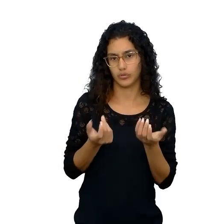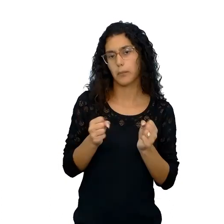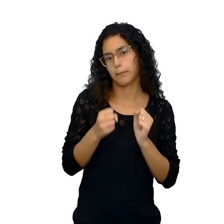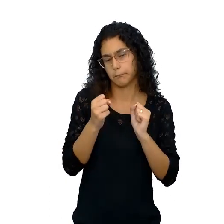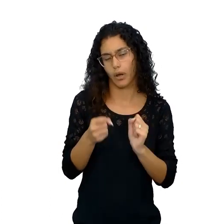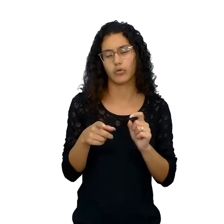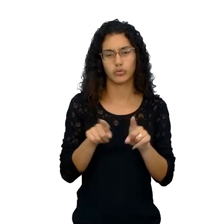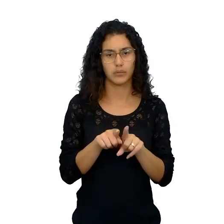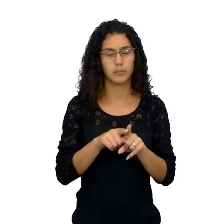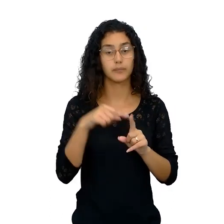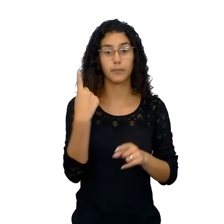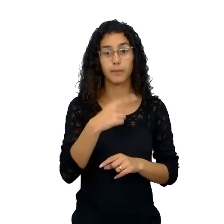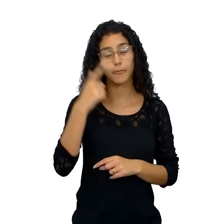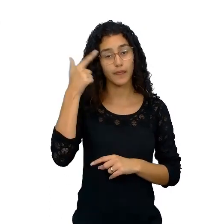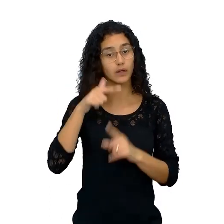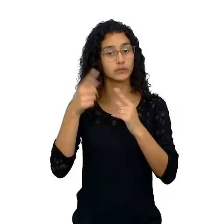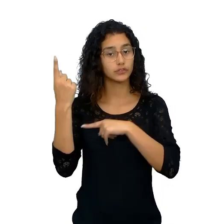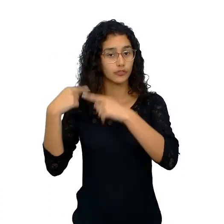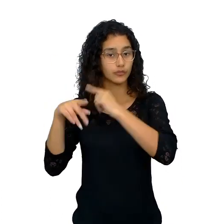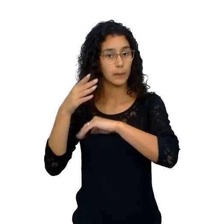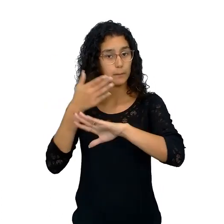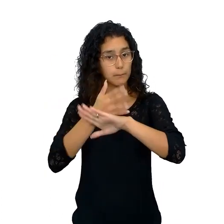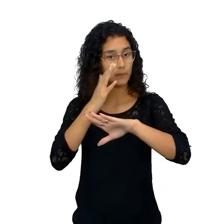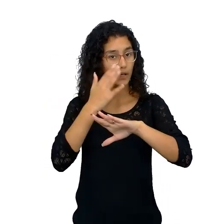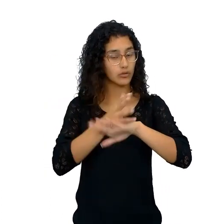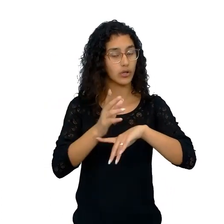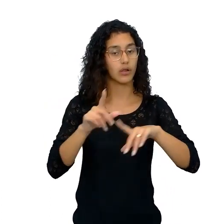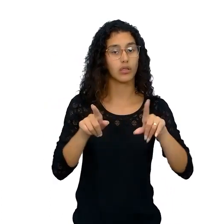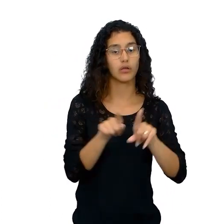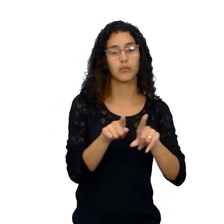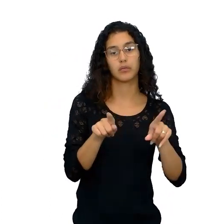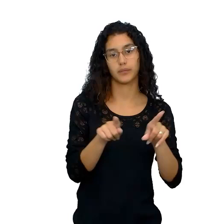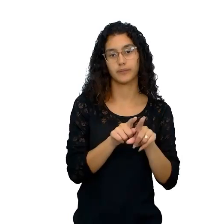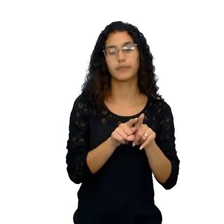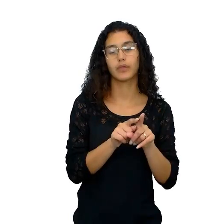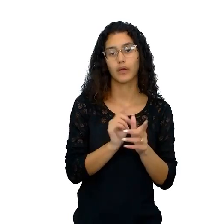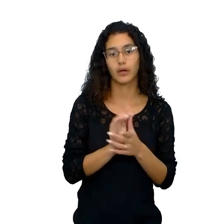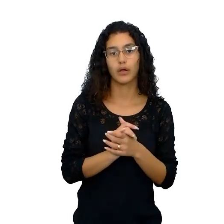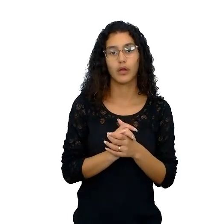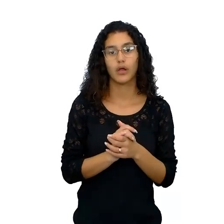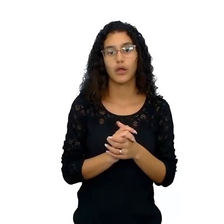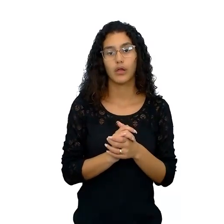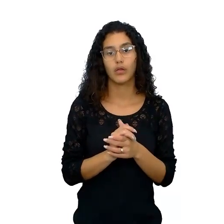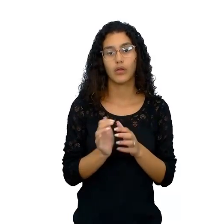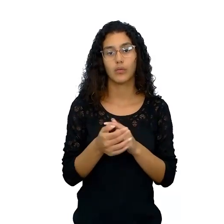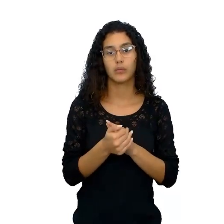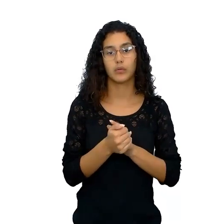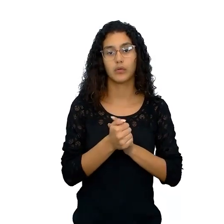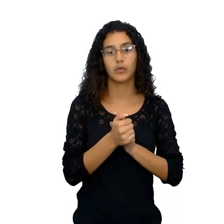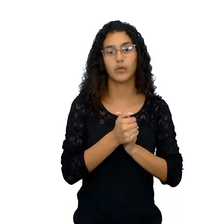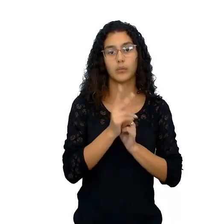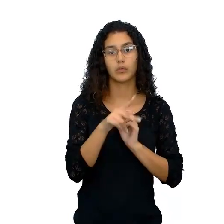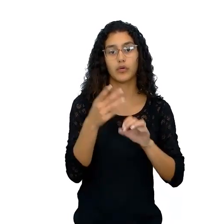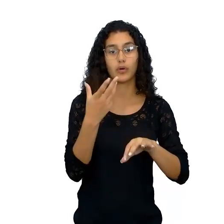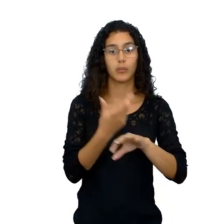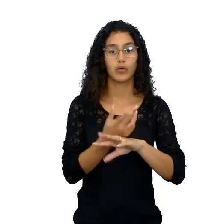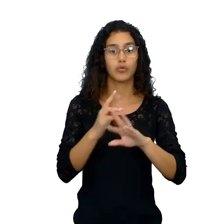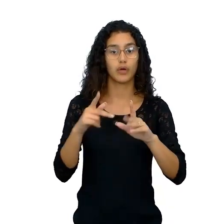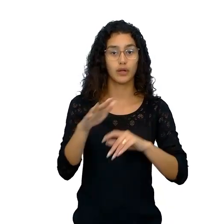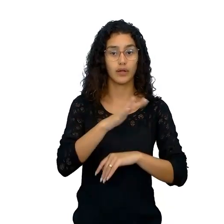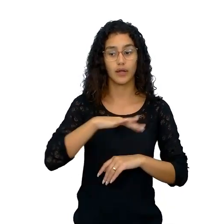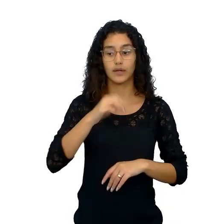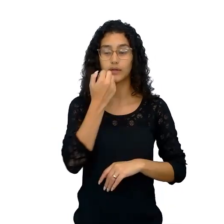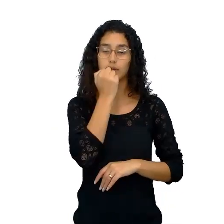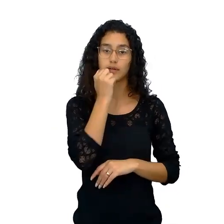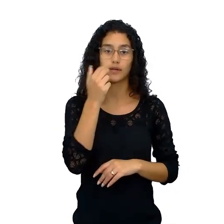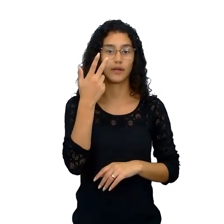gente. A gente consegue desenvolver práticas assim, tá? Mesmo com professores de outros componentes curriculares da área de ciências da